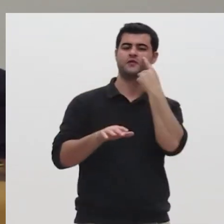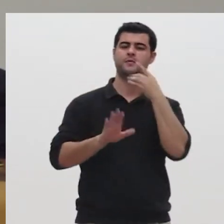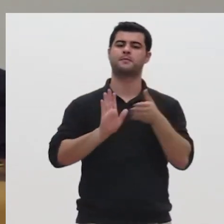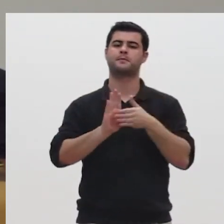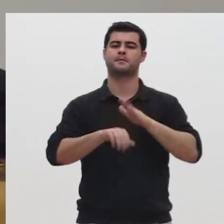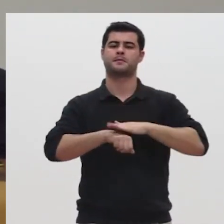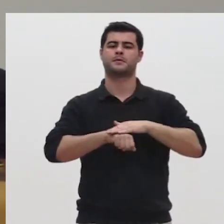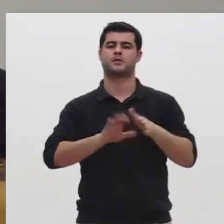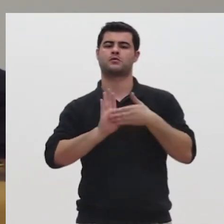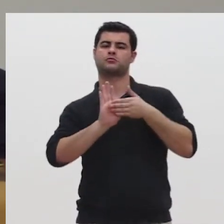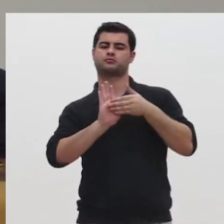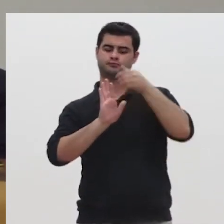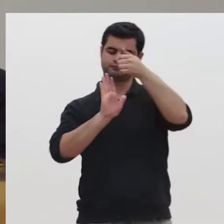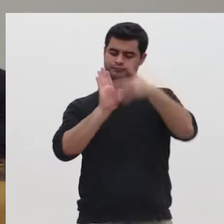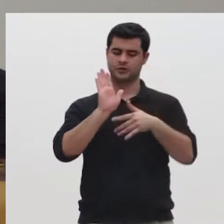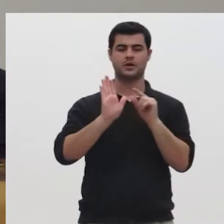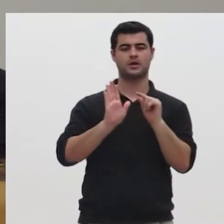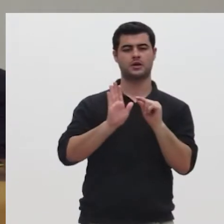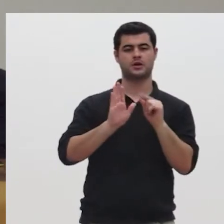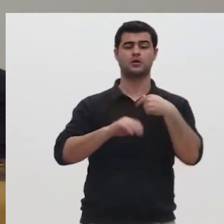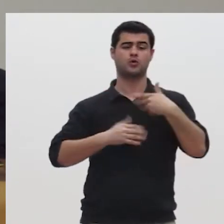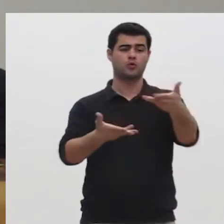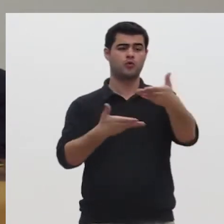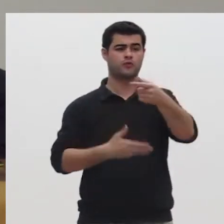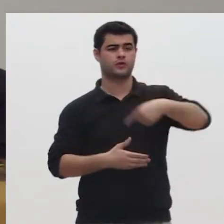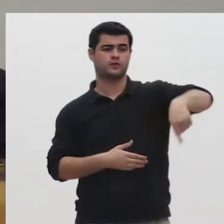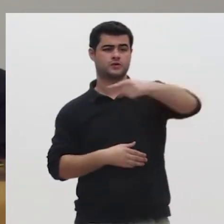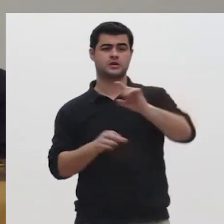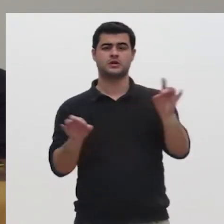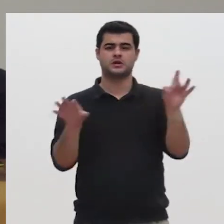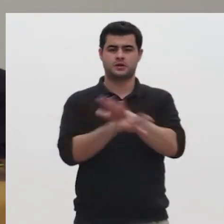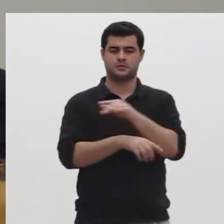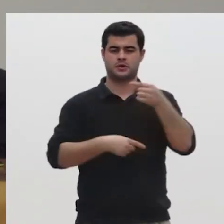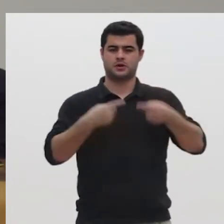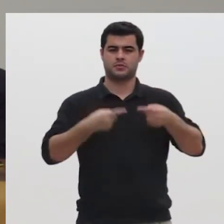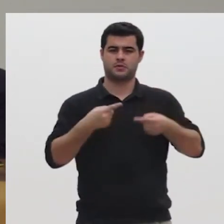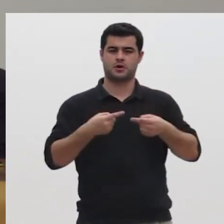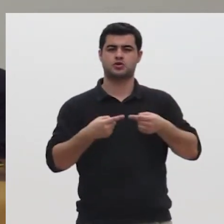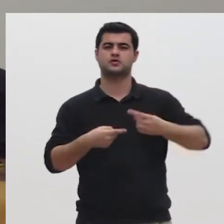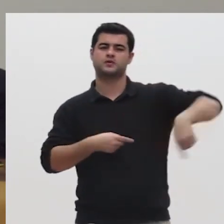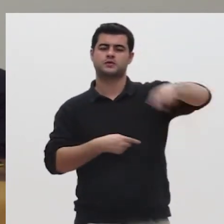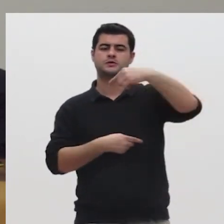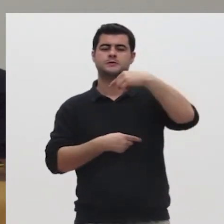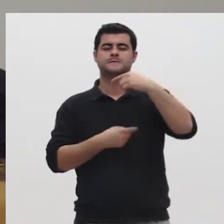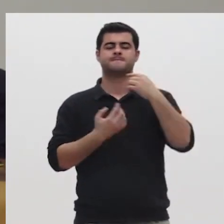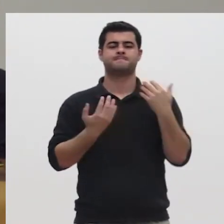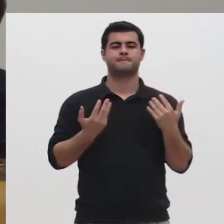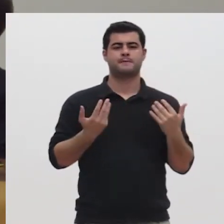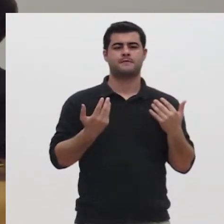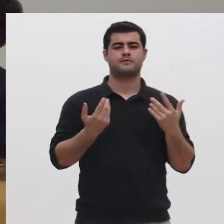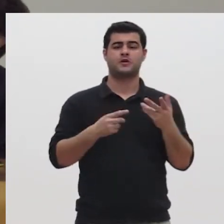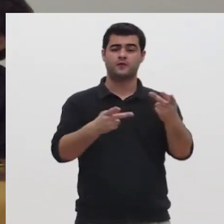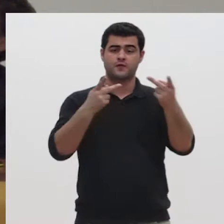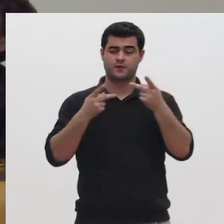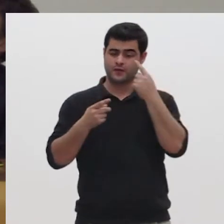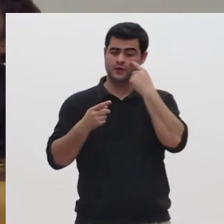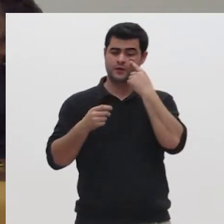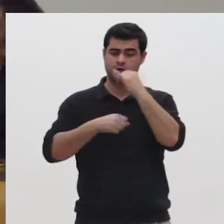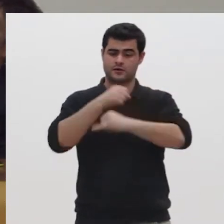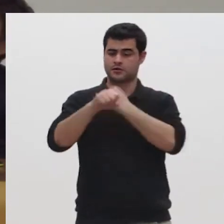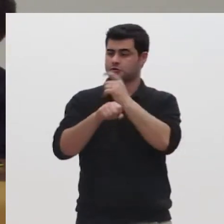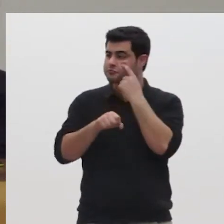está participando, e eu queria fazer esse convite para que, terminado esse debate, vocês visitem a nossa